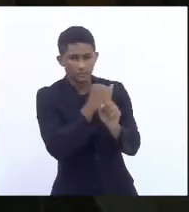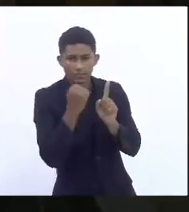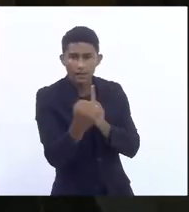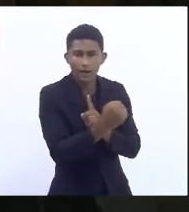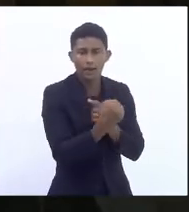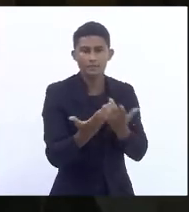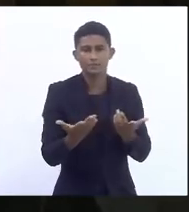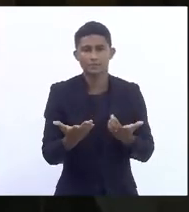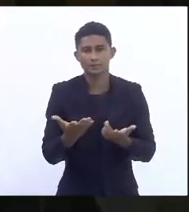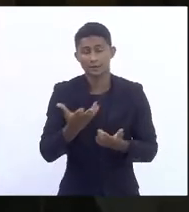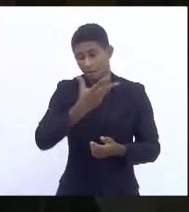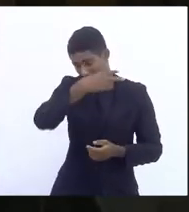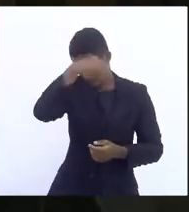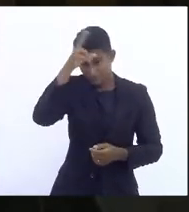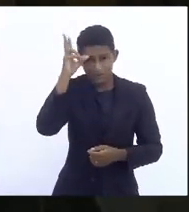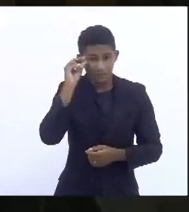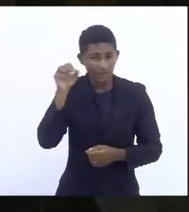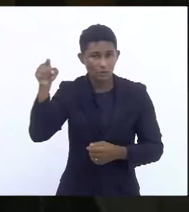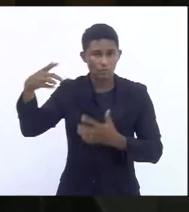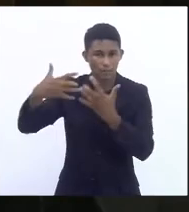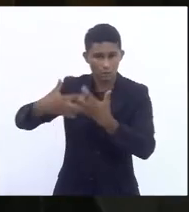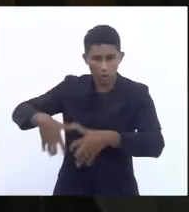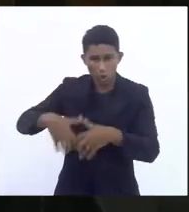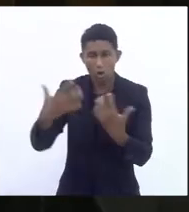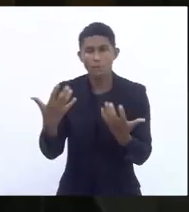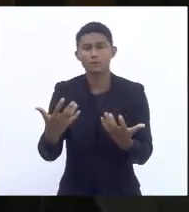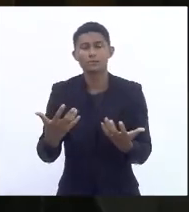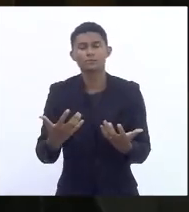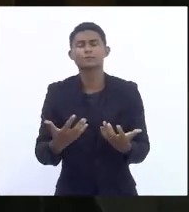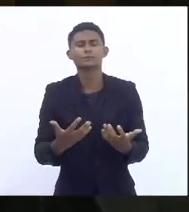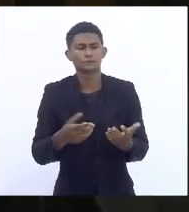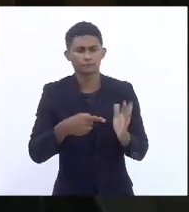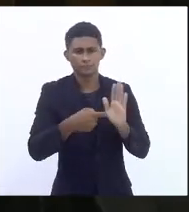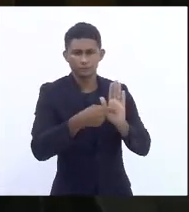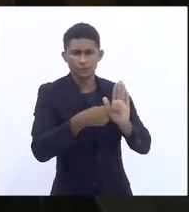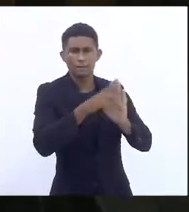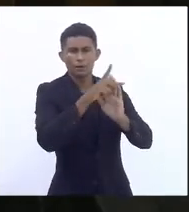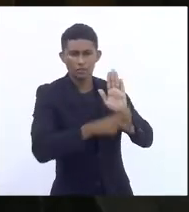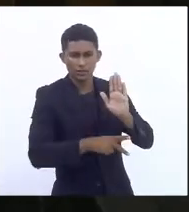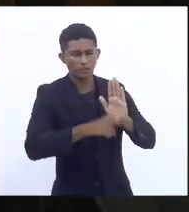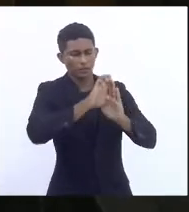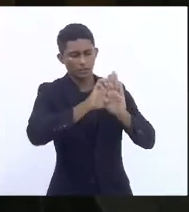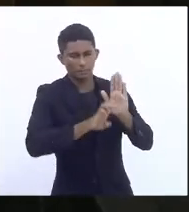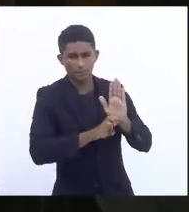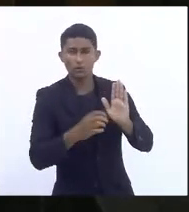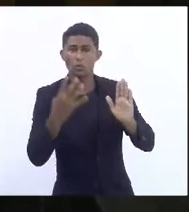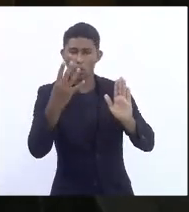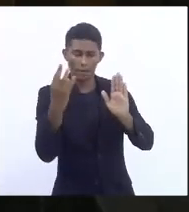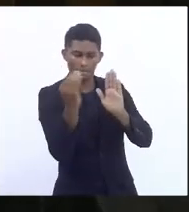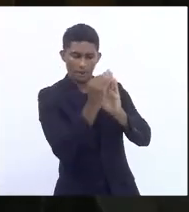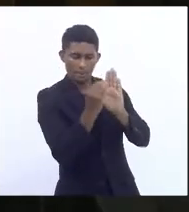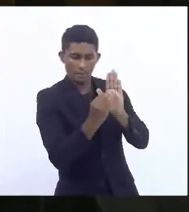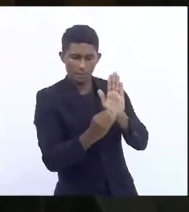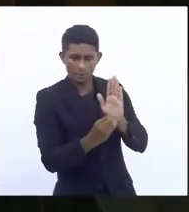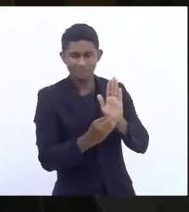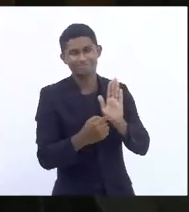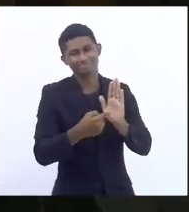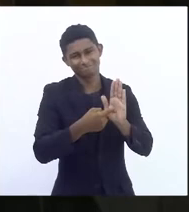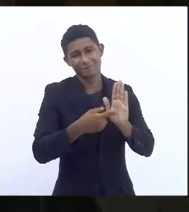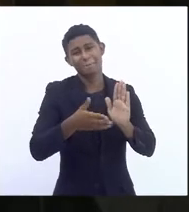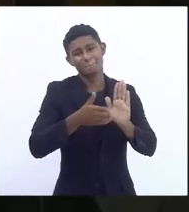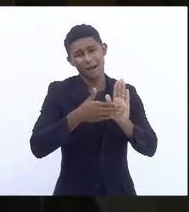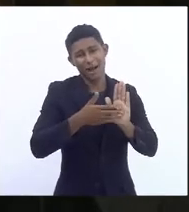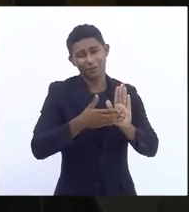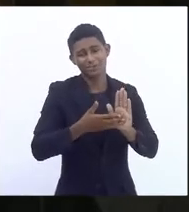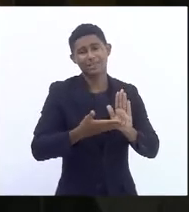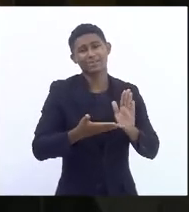de Friburgo. O projeto recebeu 4 emendas, vai sair de pauta. E nós,